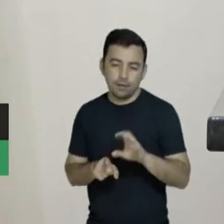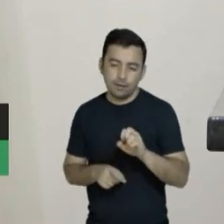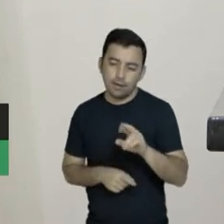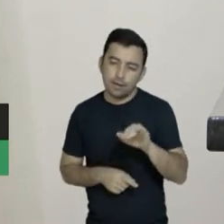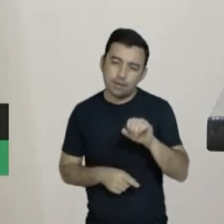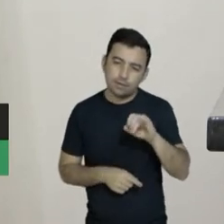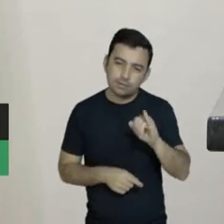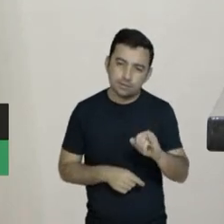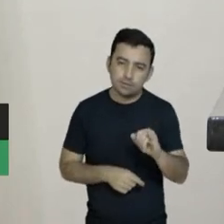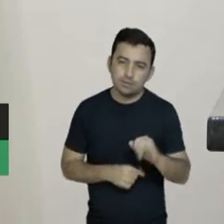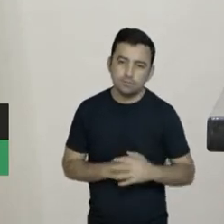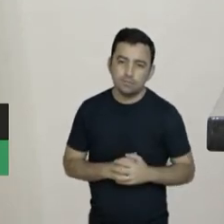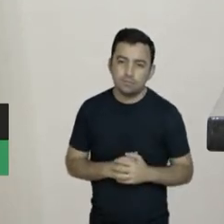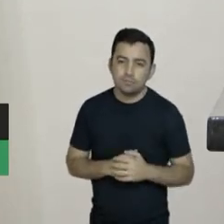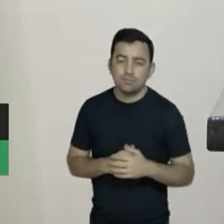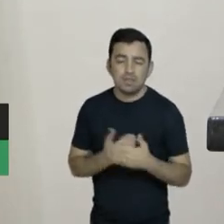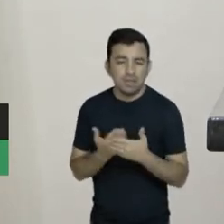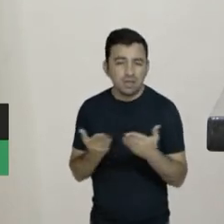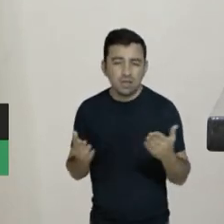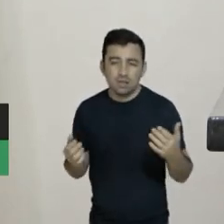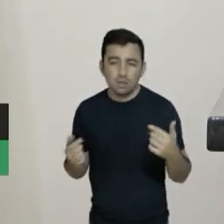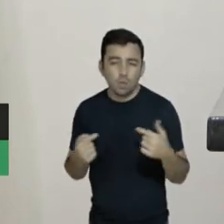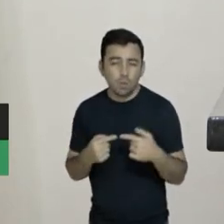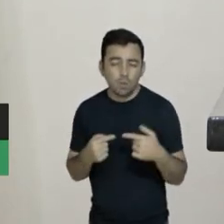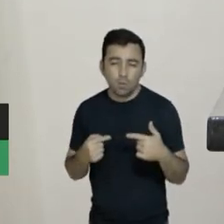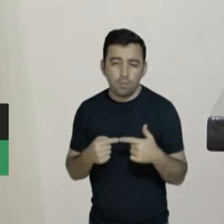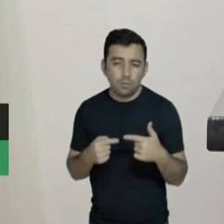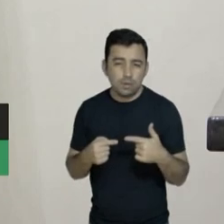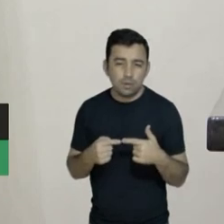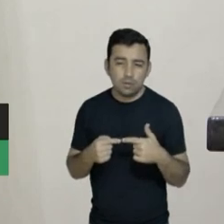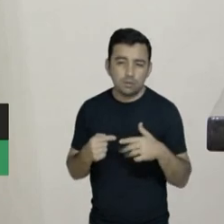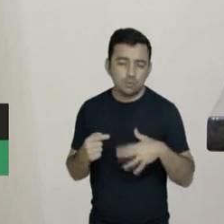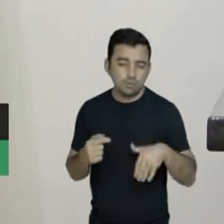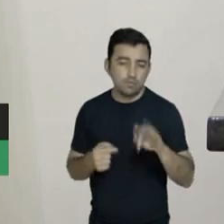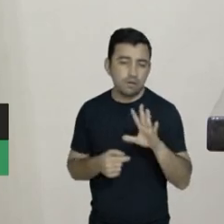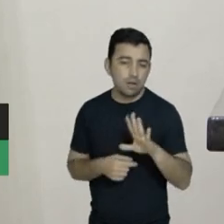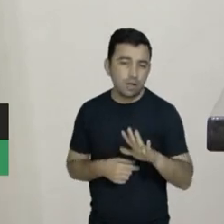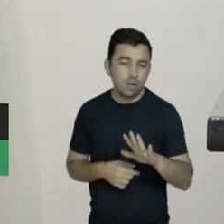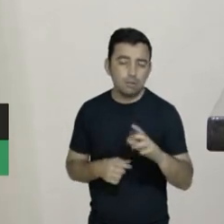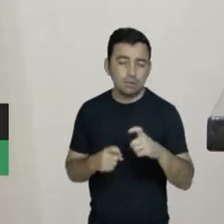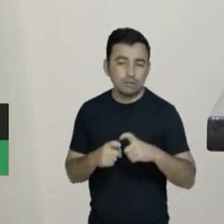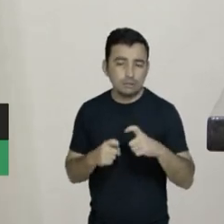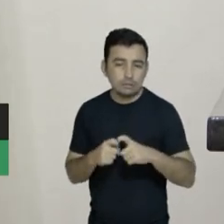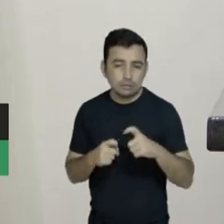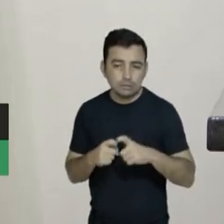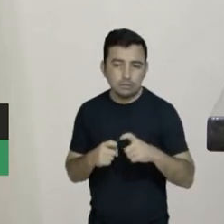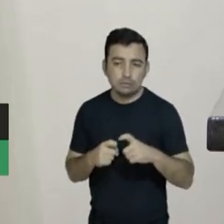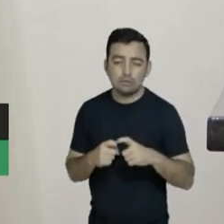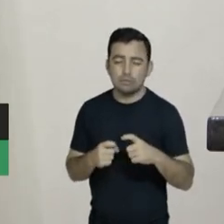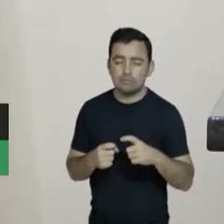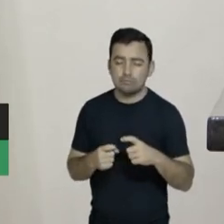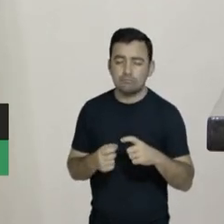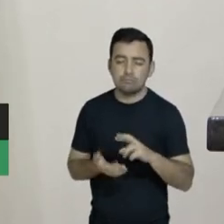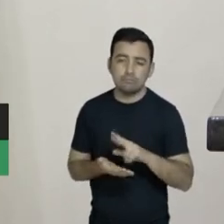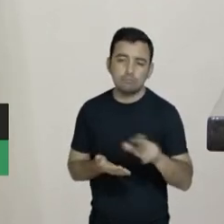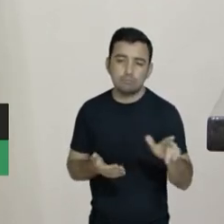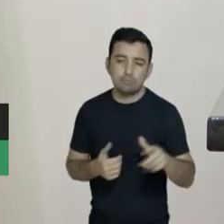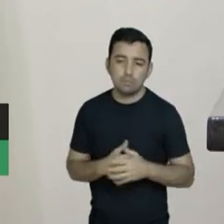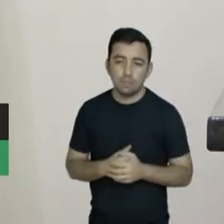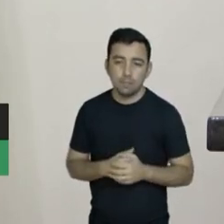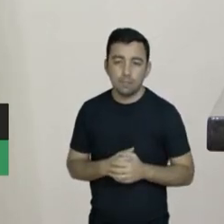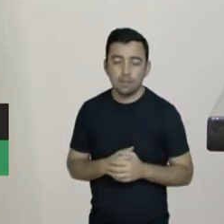federal semelhante à autarquia do Conselho Federal de Medicina, Conselho Regional de Engenharia, etc. E